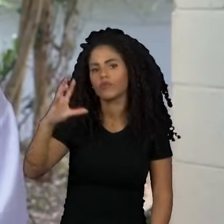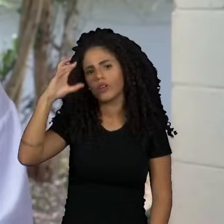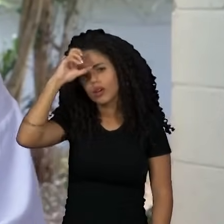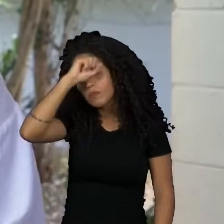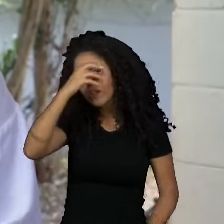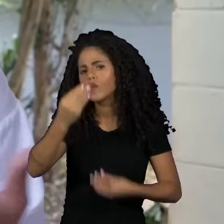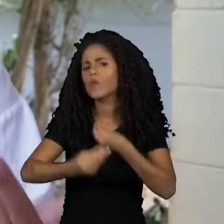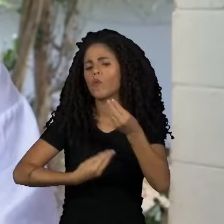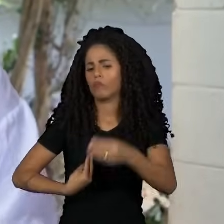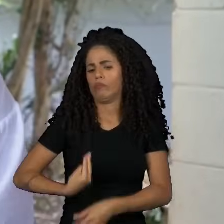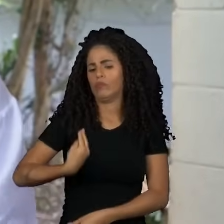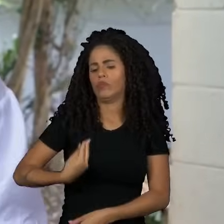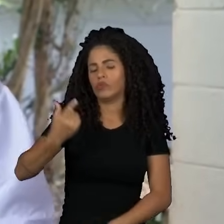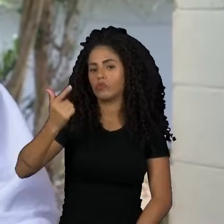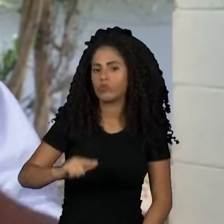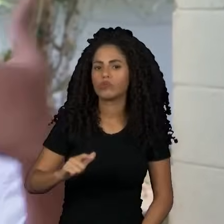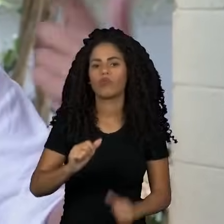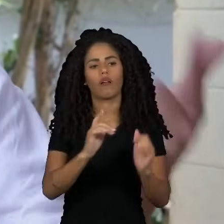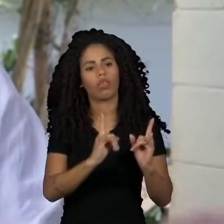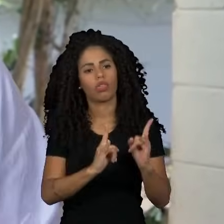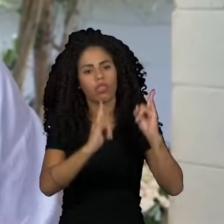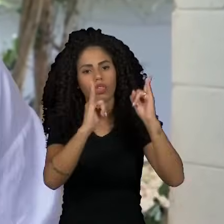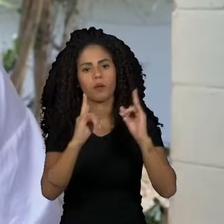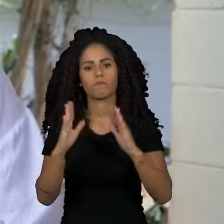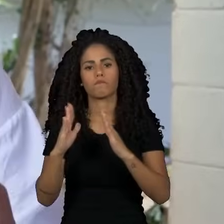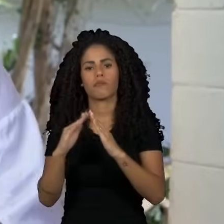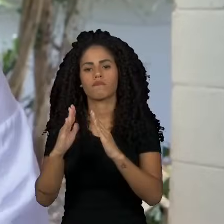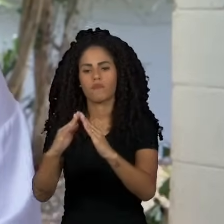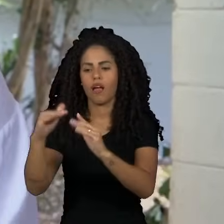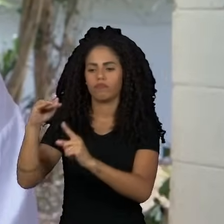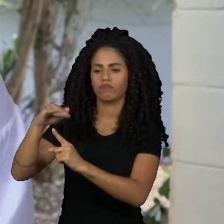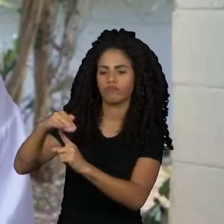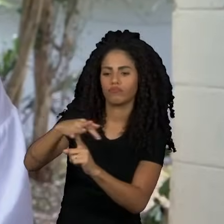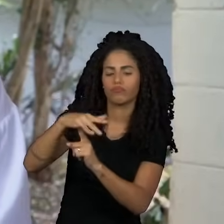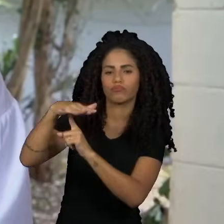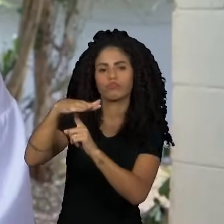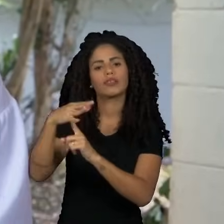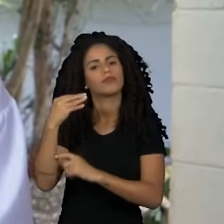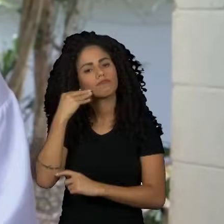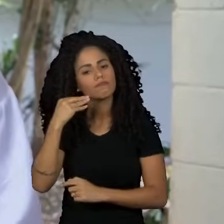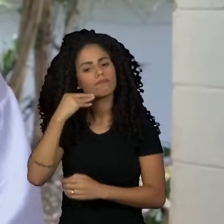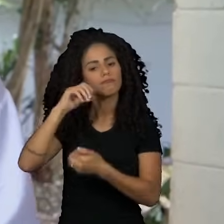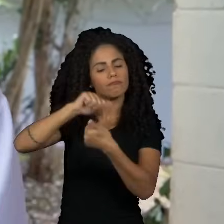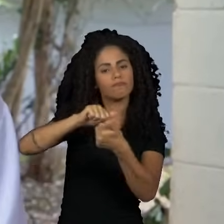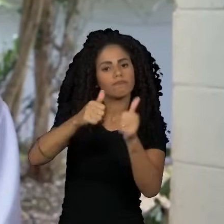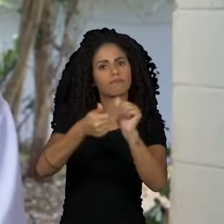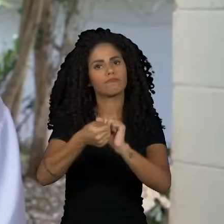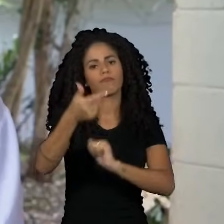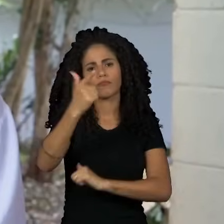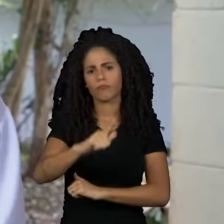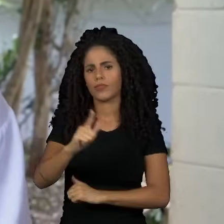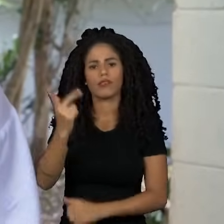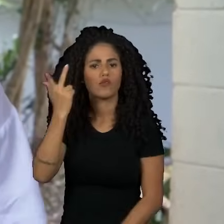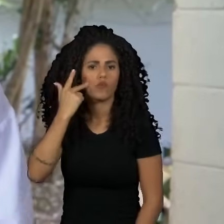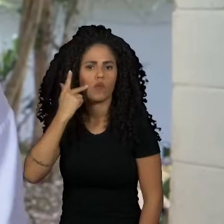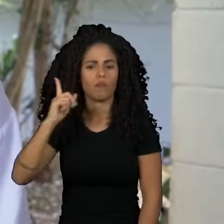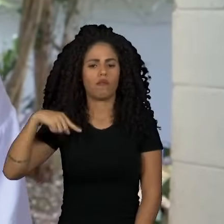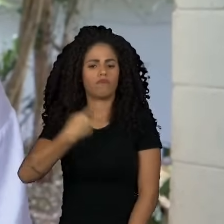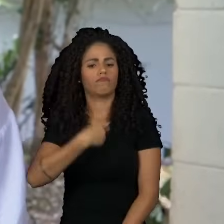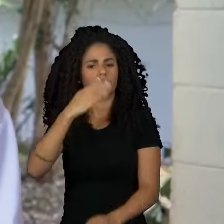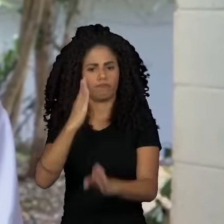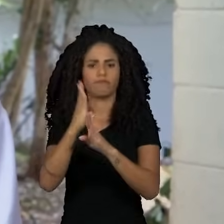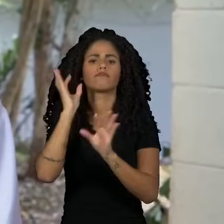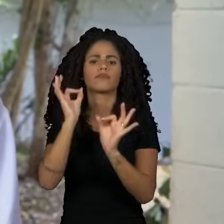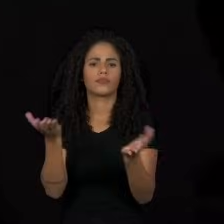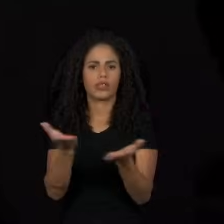como viver no meio de prédio, no meio de praça, no meio das casas. Então é comum a gente encontrar eles, a incidência